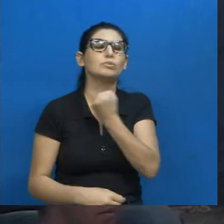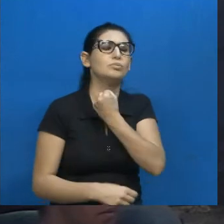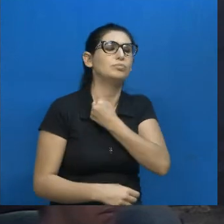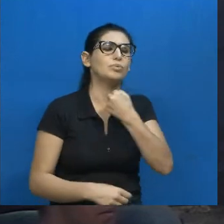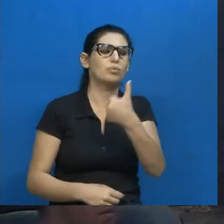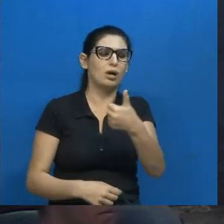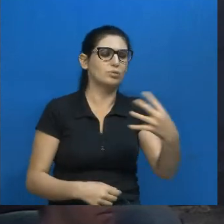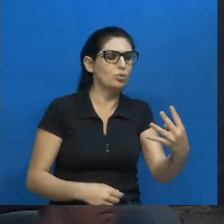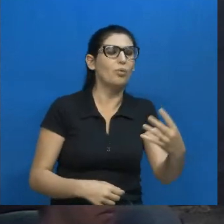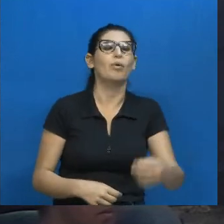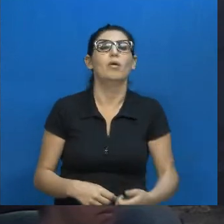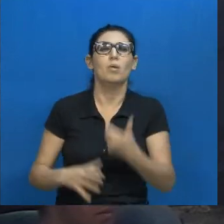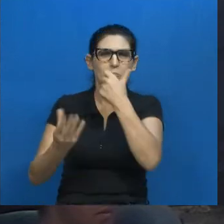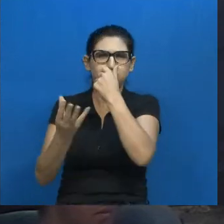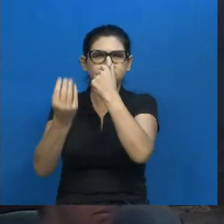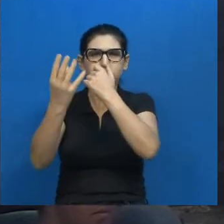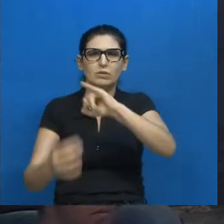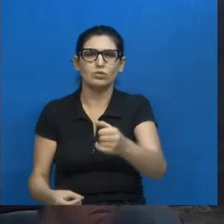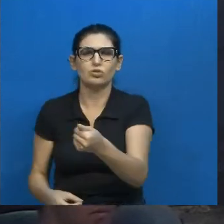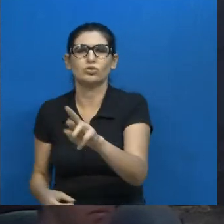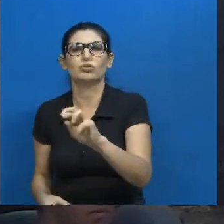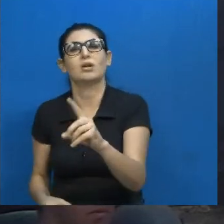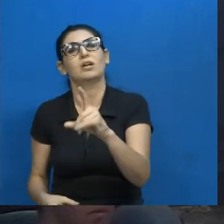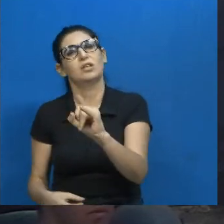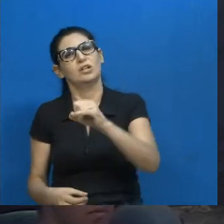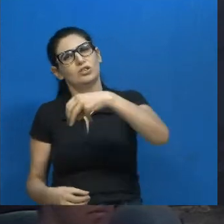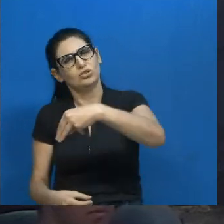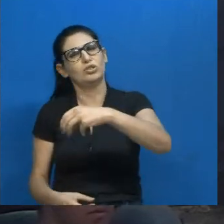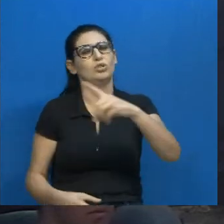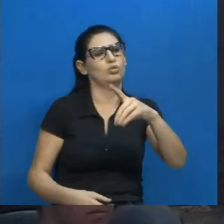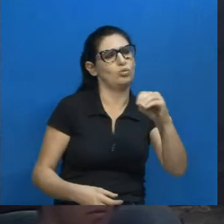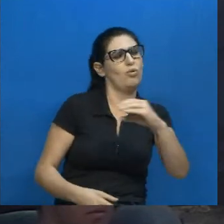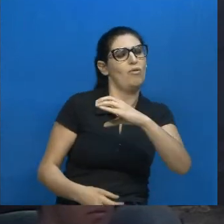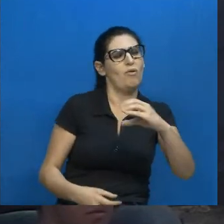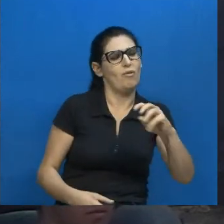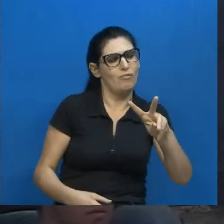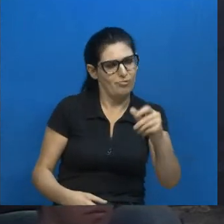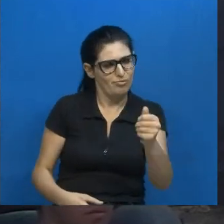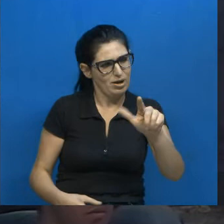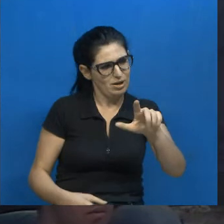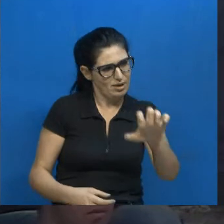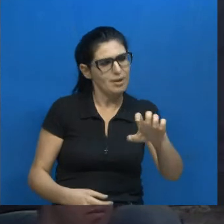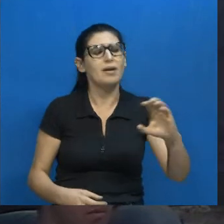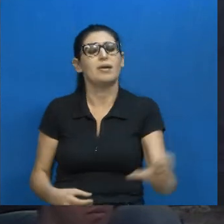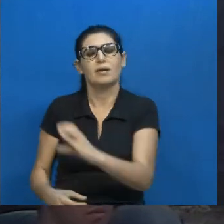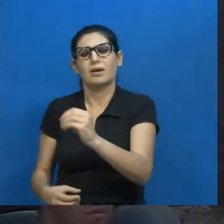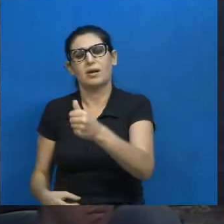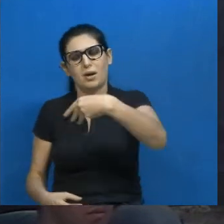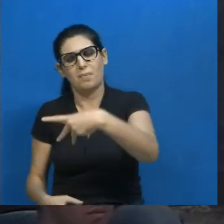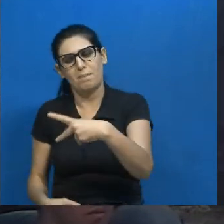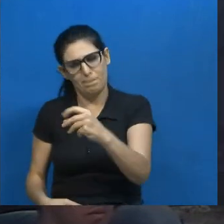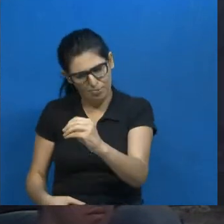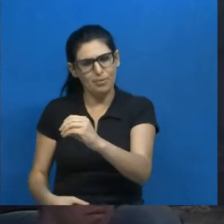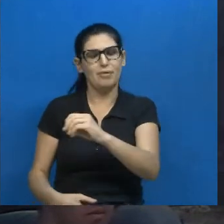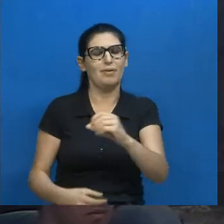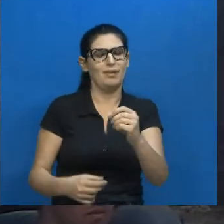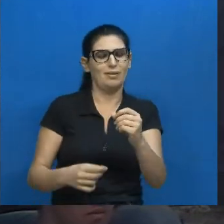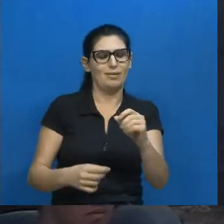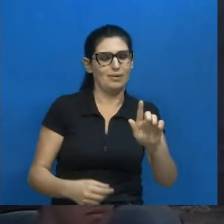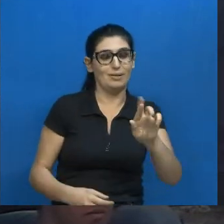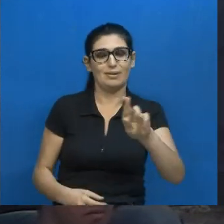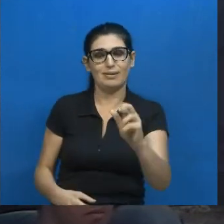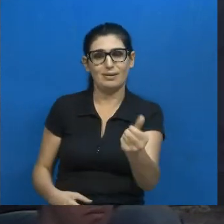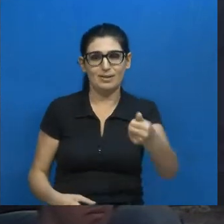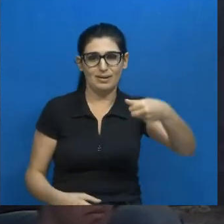região do Jardim do Vale e Campo Grande. Qual foi a anuência do poder público para autorizar esses caras a